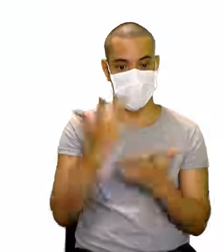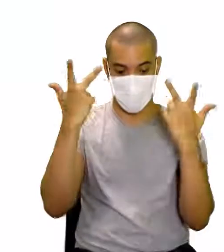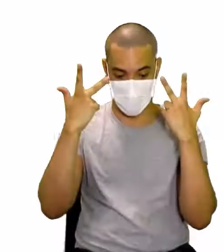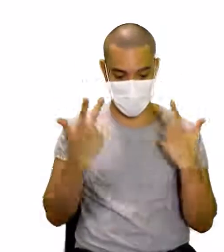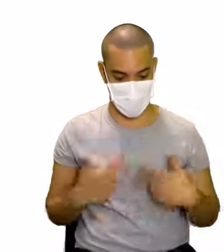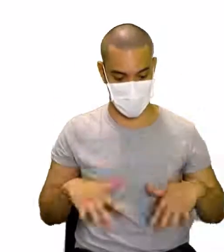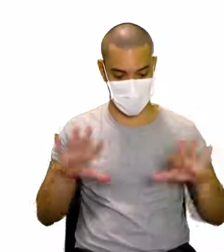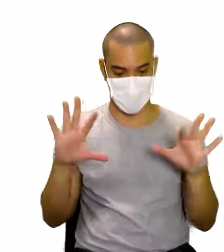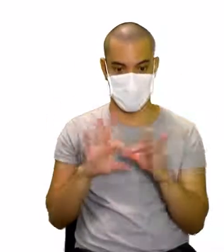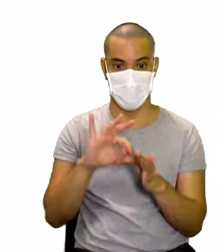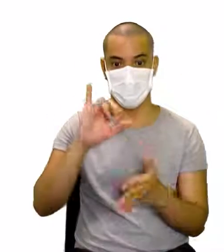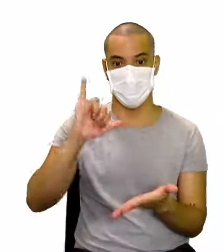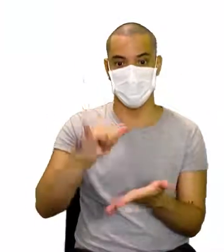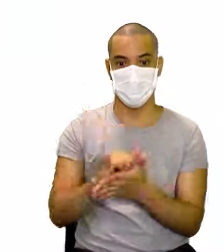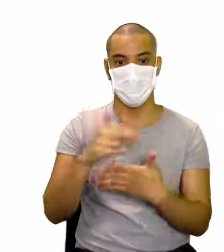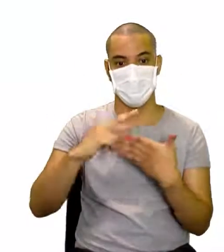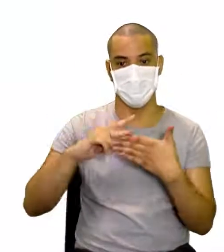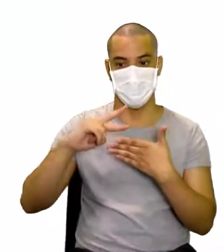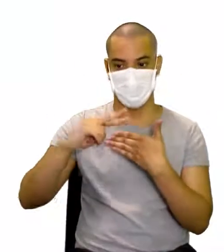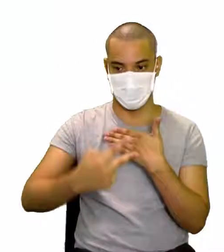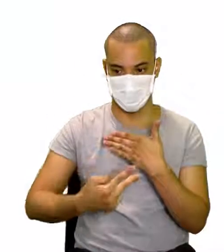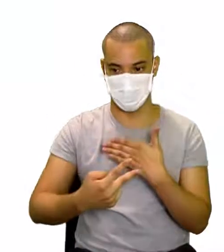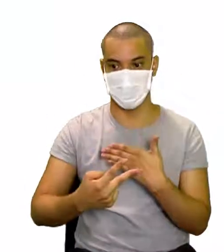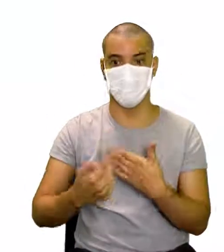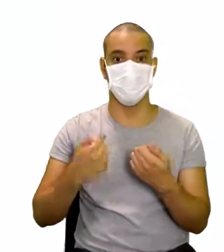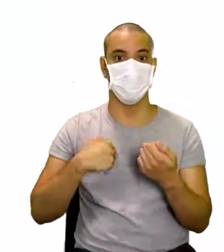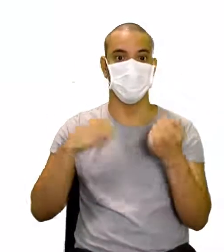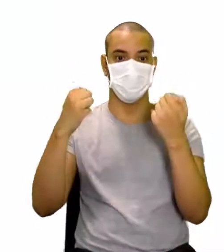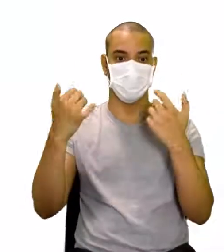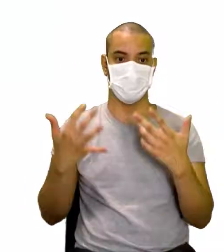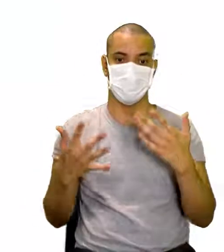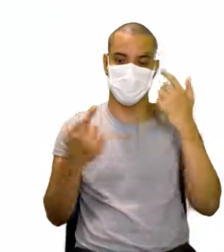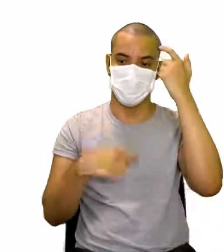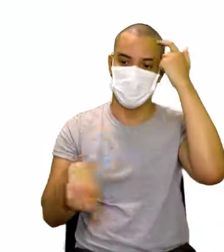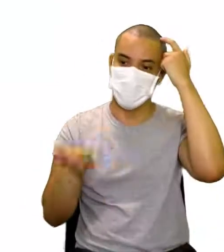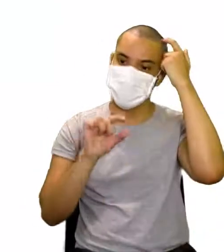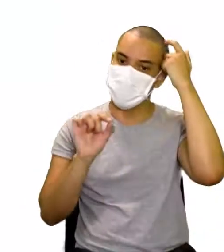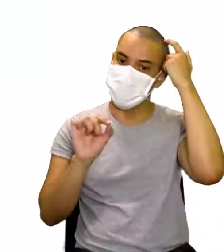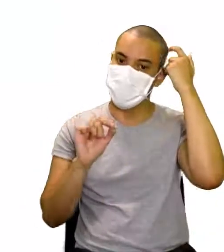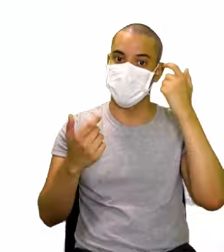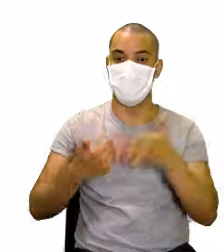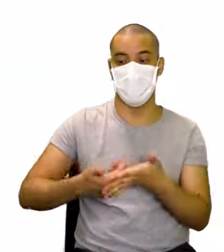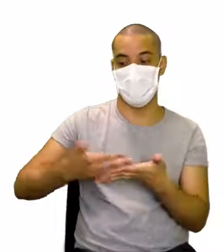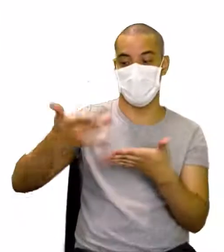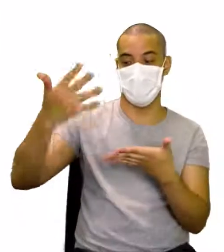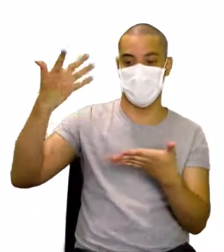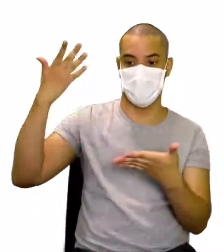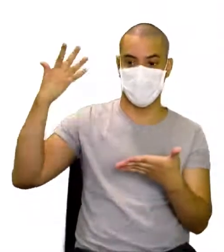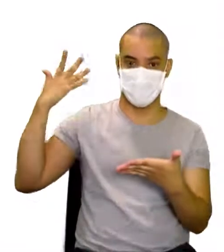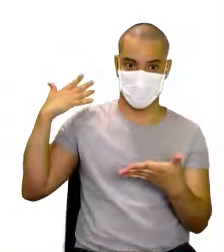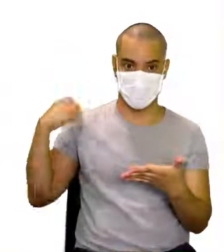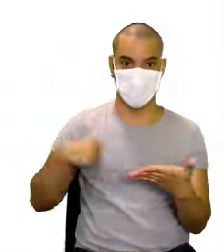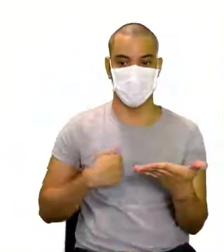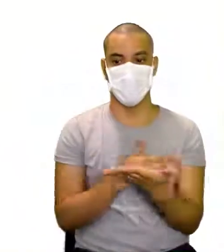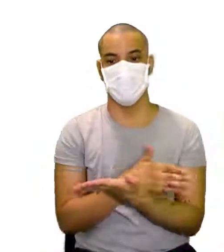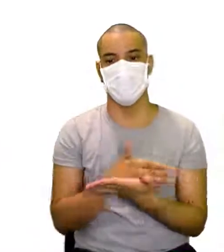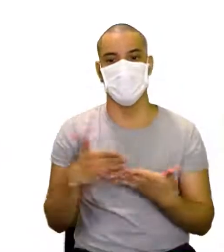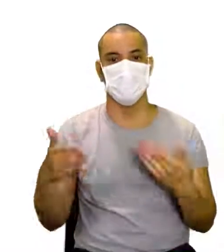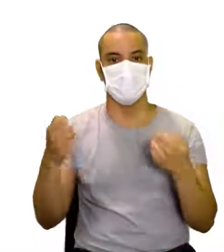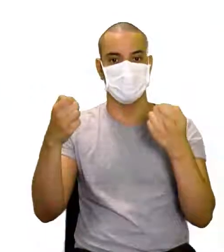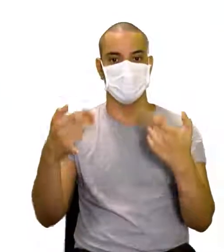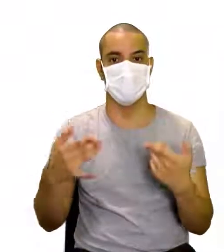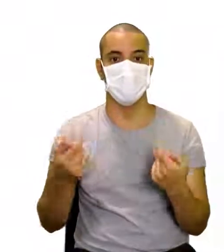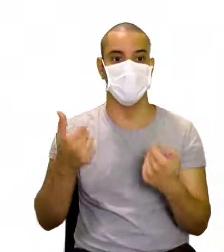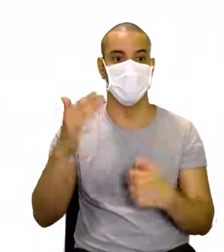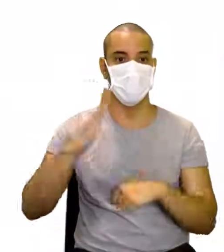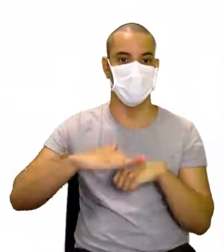suas consequências. Como eu falei para vocês, a gente vai lá do iniciozinho e vai começar aí com um pouco